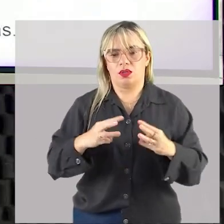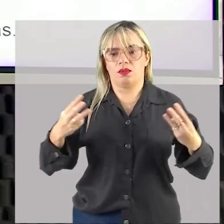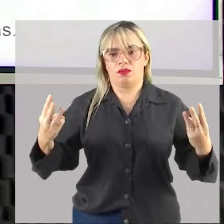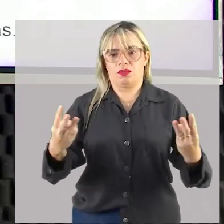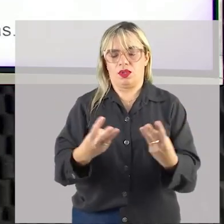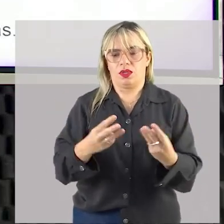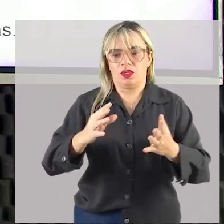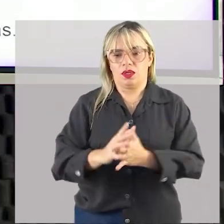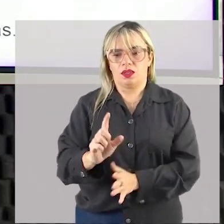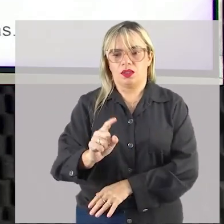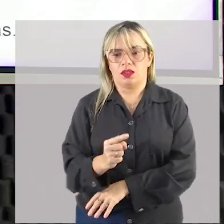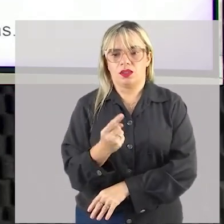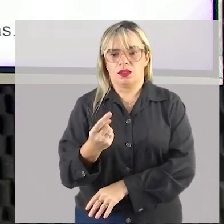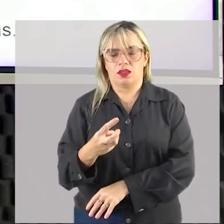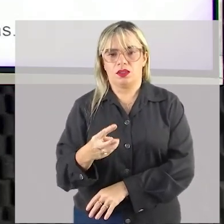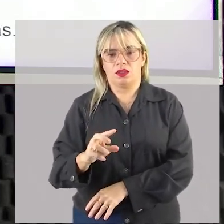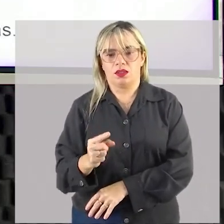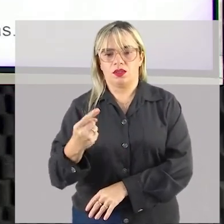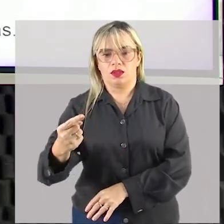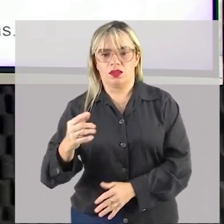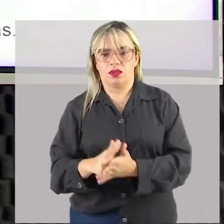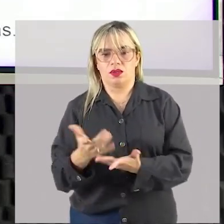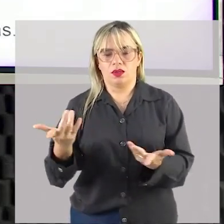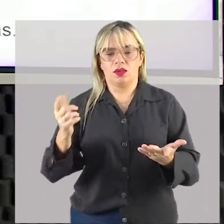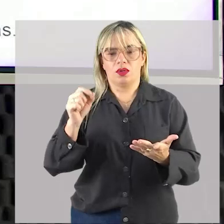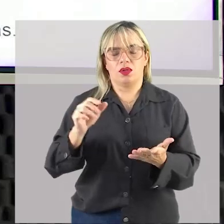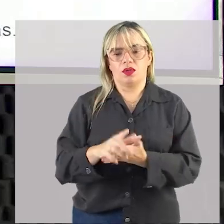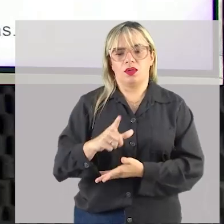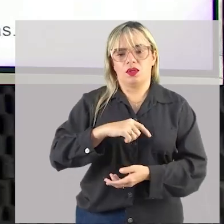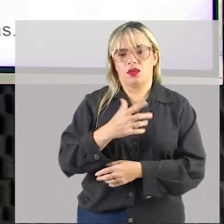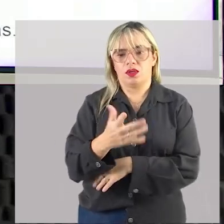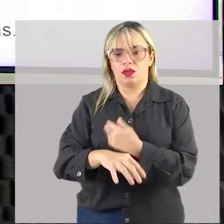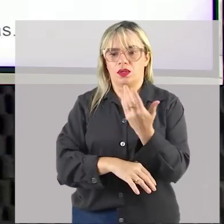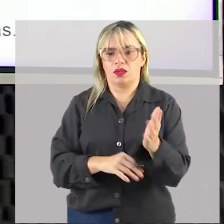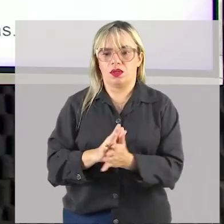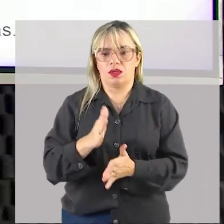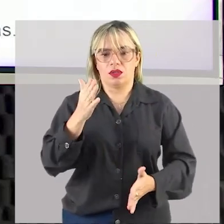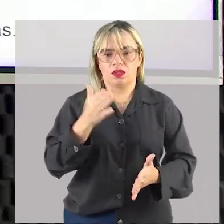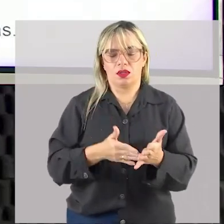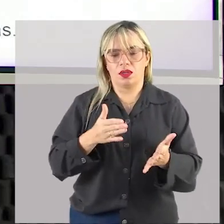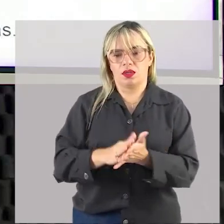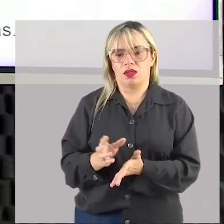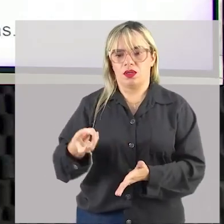cuja presença na natureza está limitada por sua meia-vida, de 8 dias.